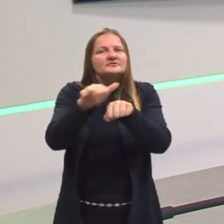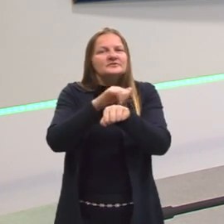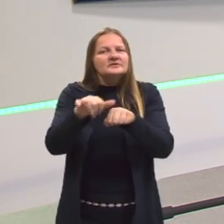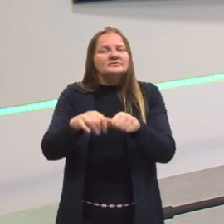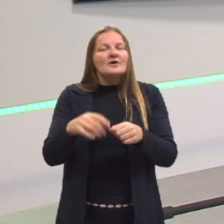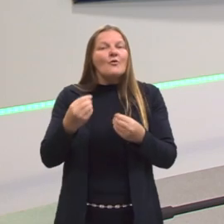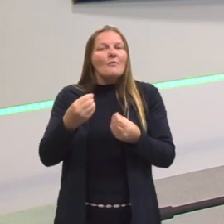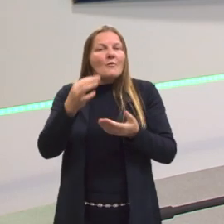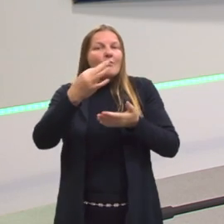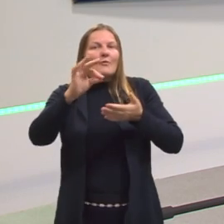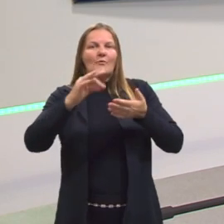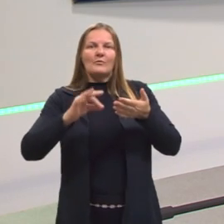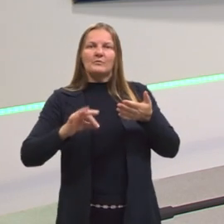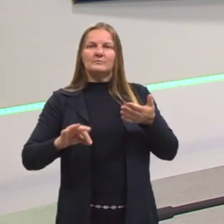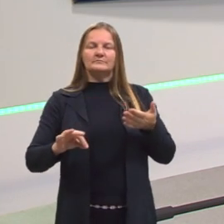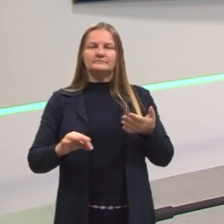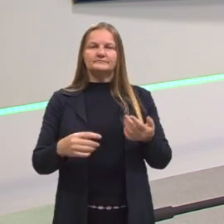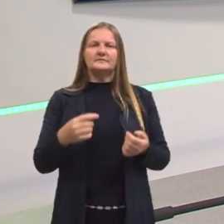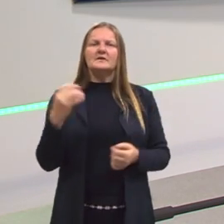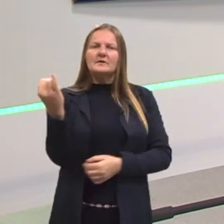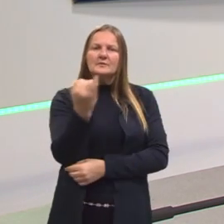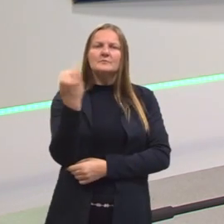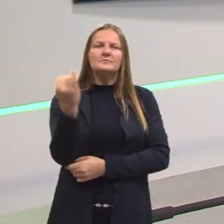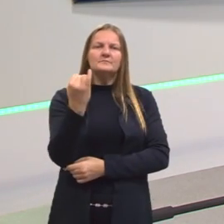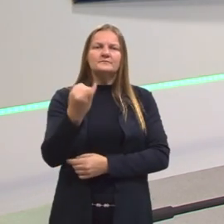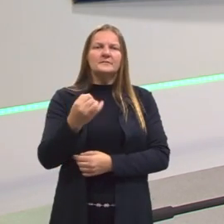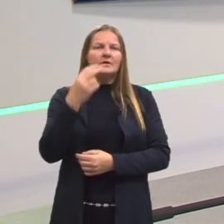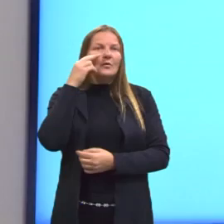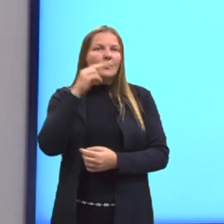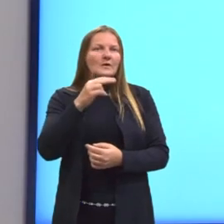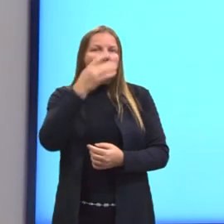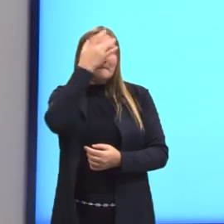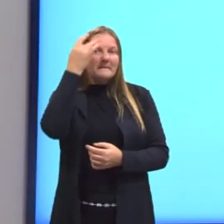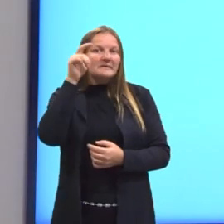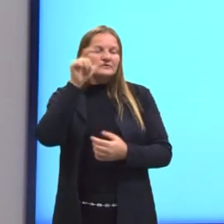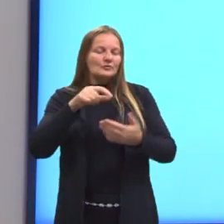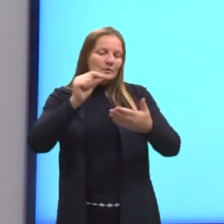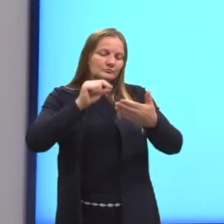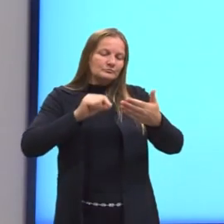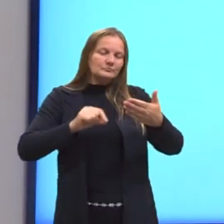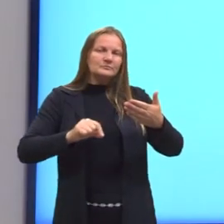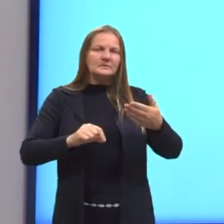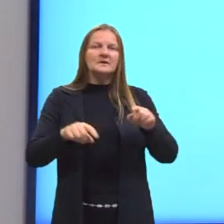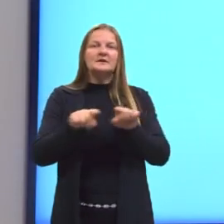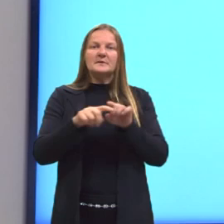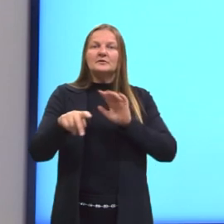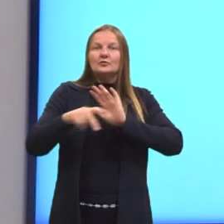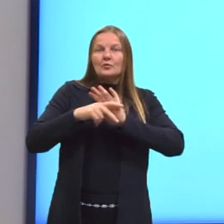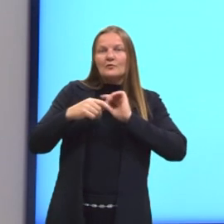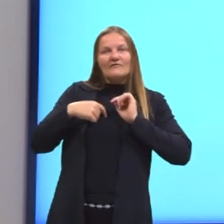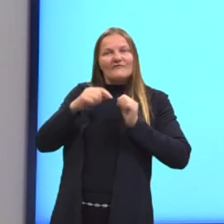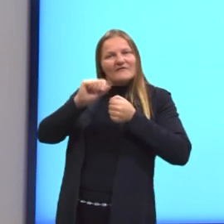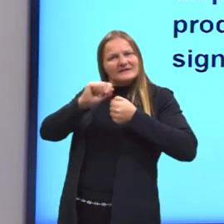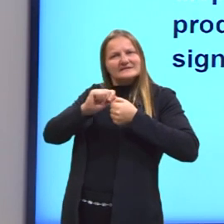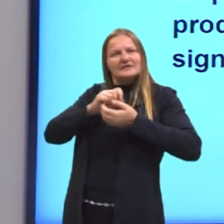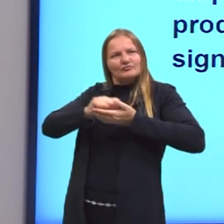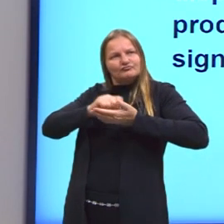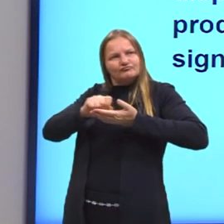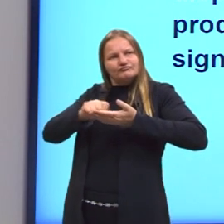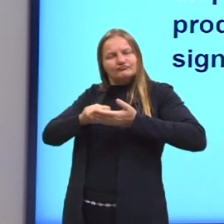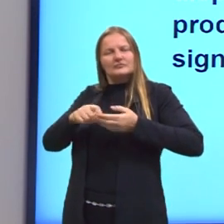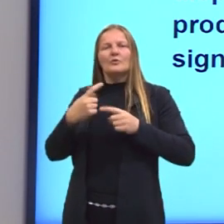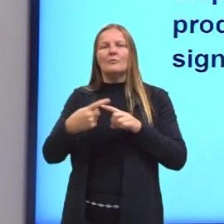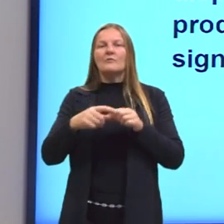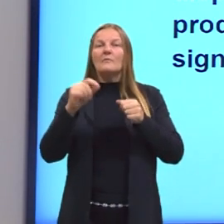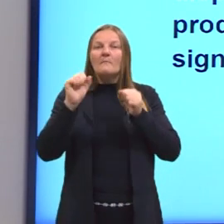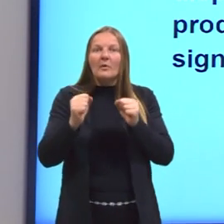correção Então isso é diante dos olhos de quem corrige e diante dos teus que tá produzindo o texto para saber o que